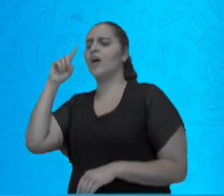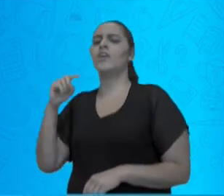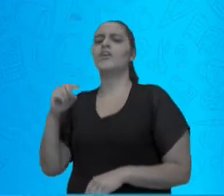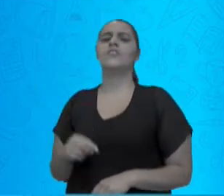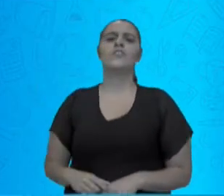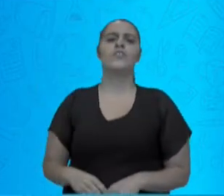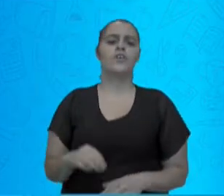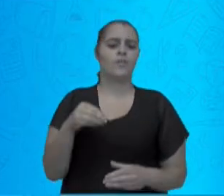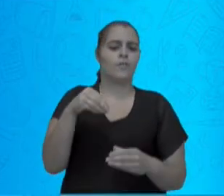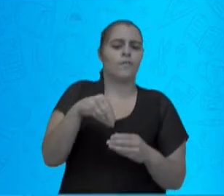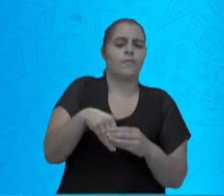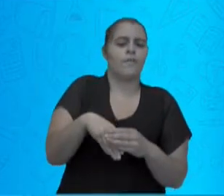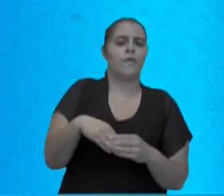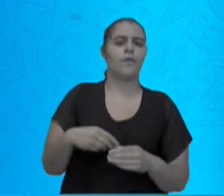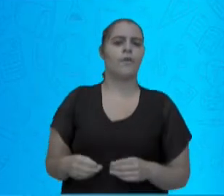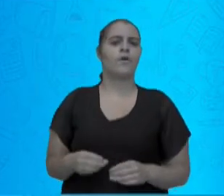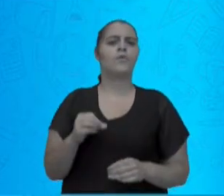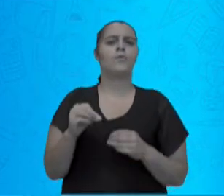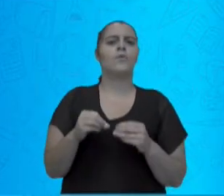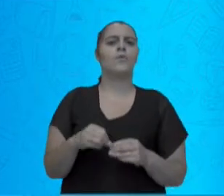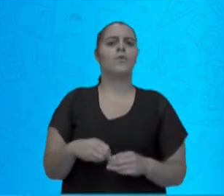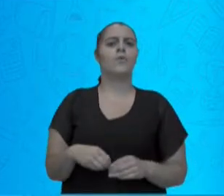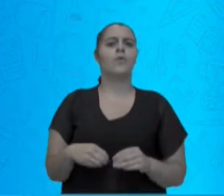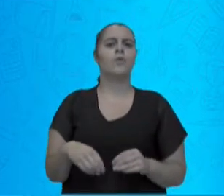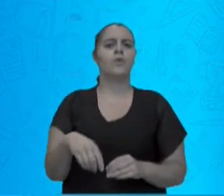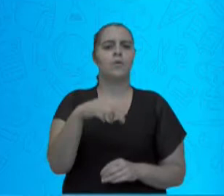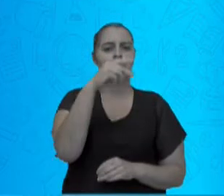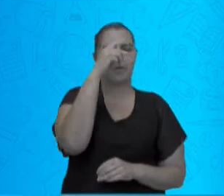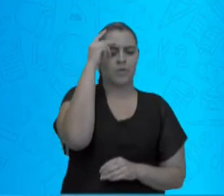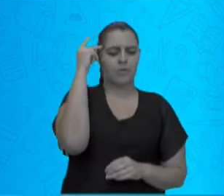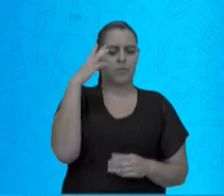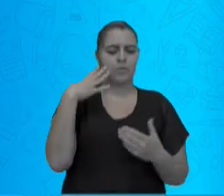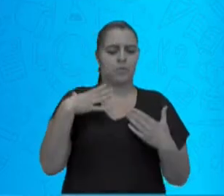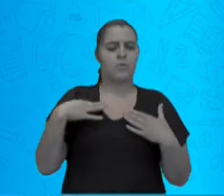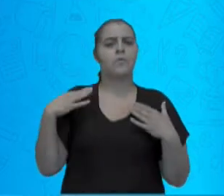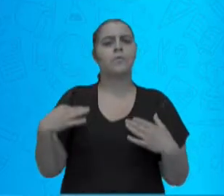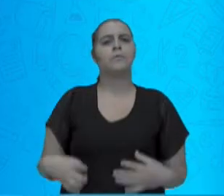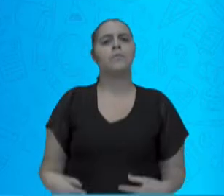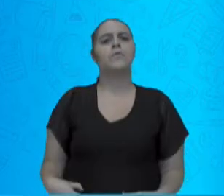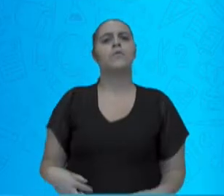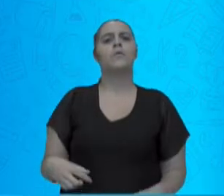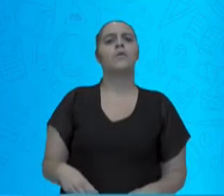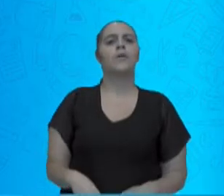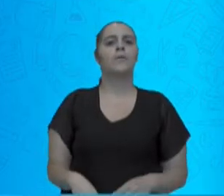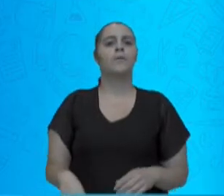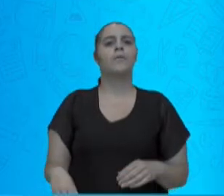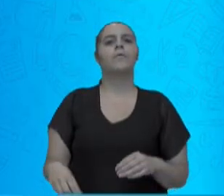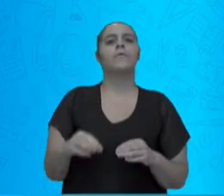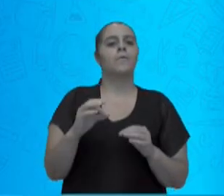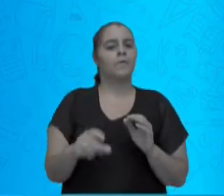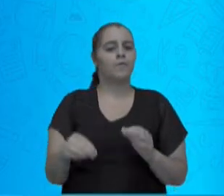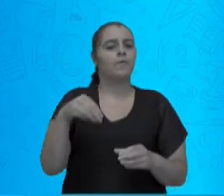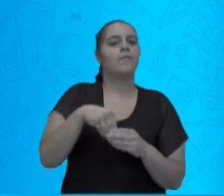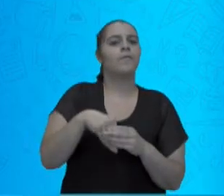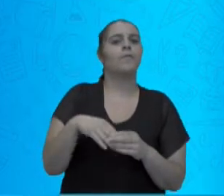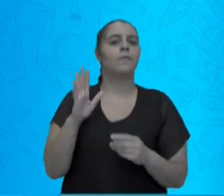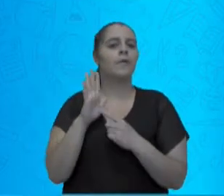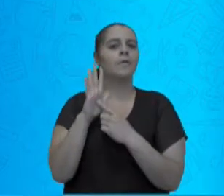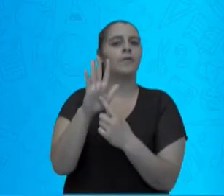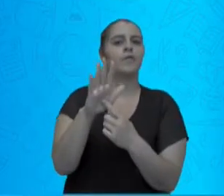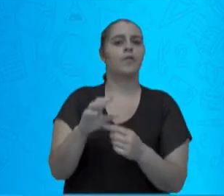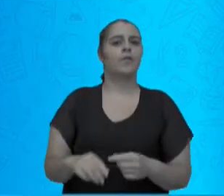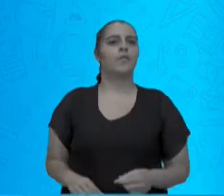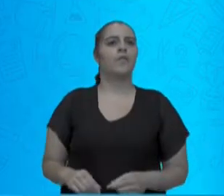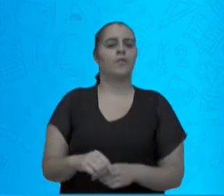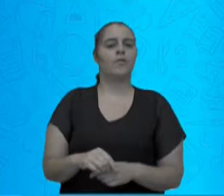do voto? Enquanto cidadão, eu tenho o direito e o dever de votar.